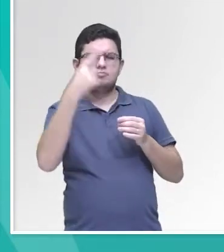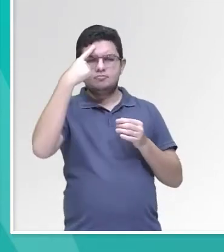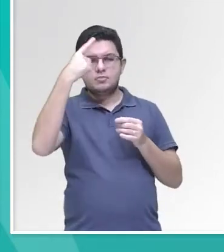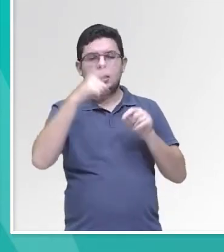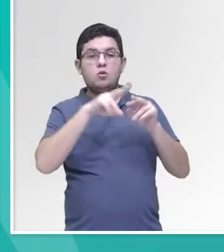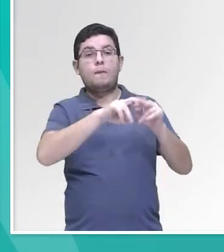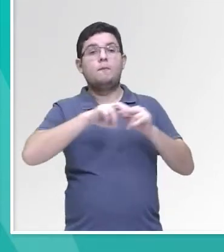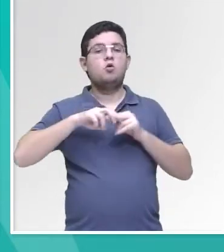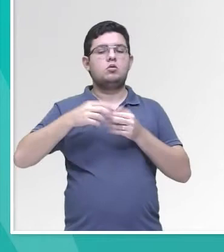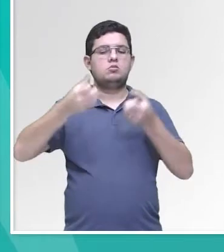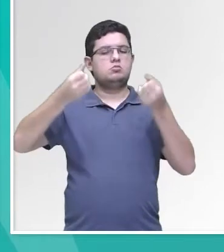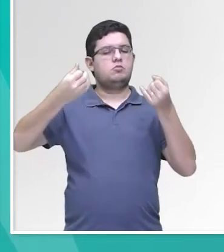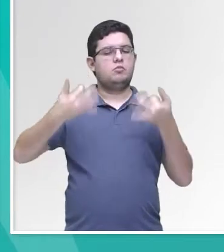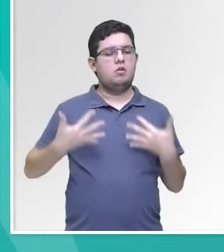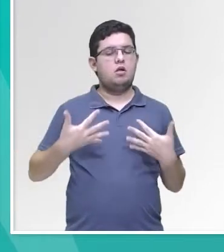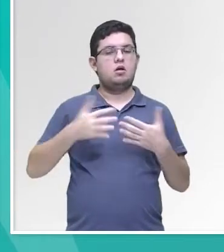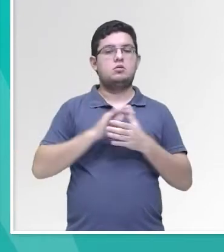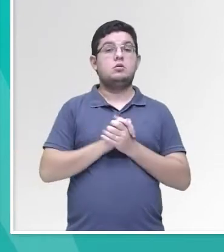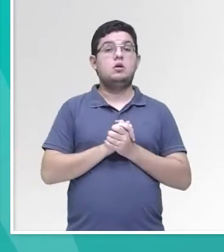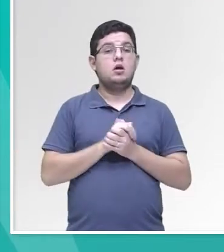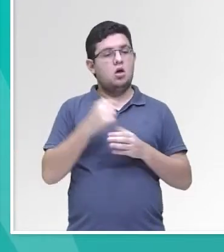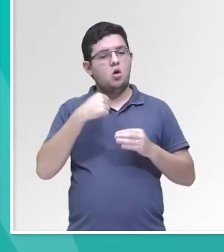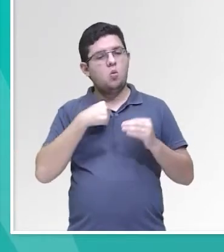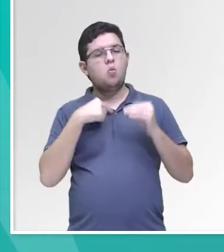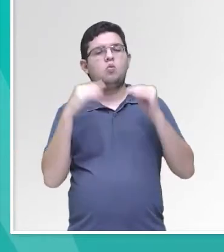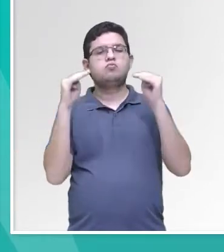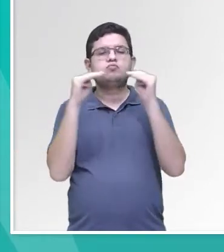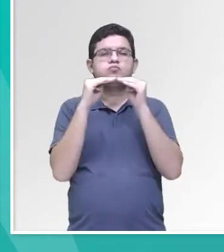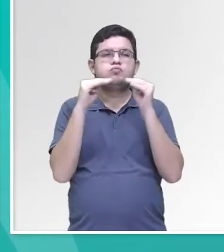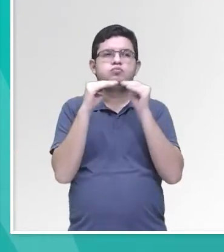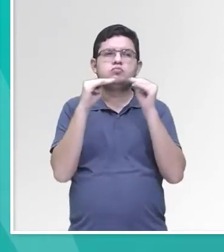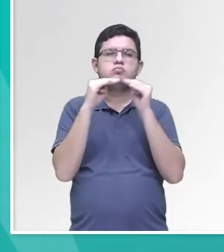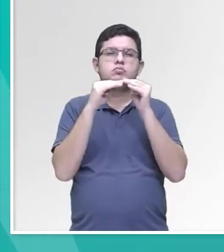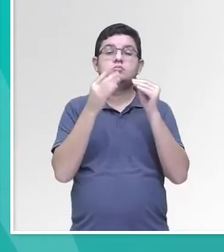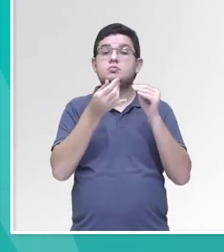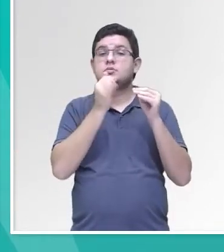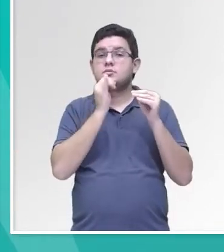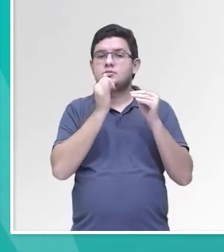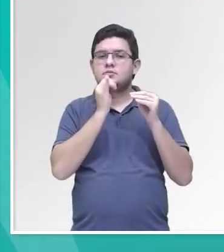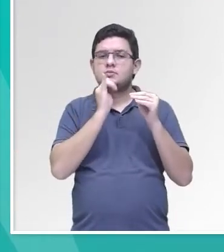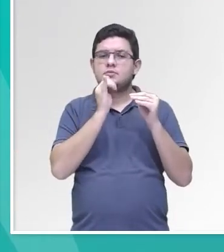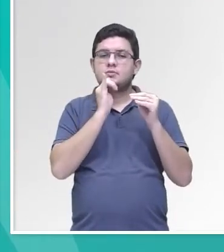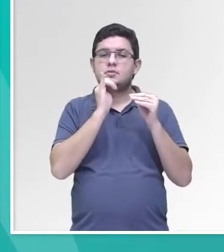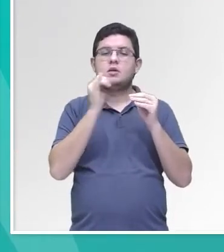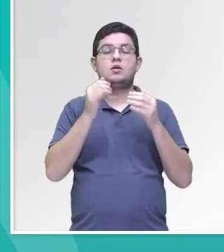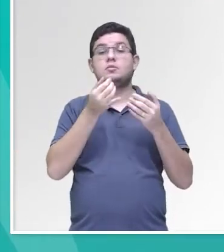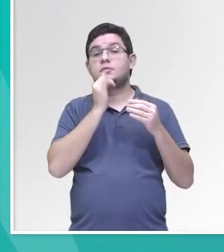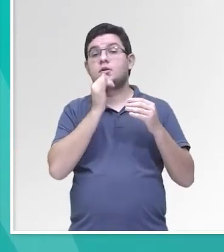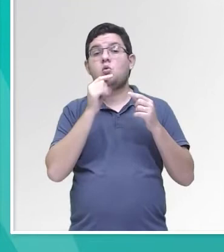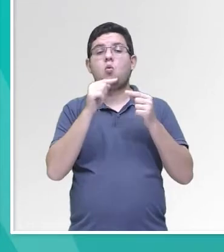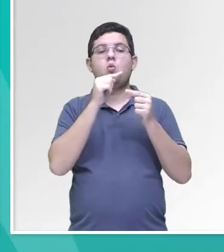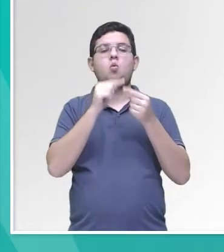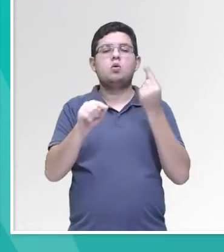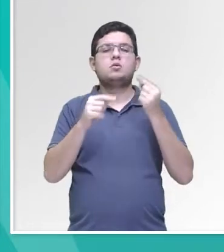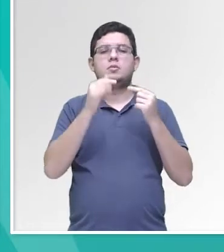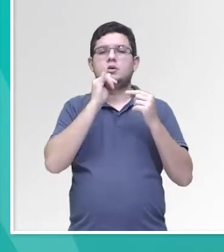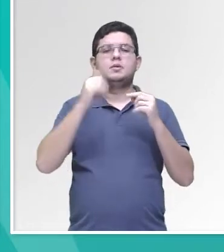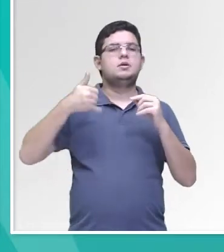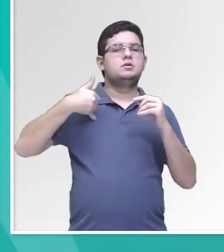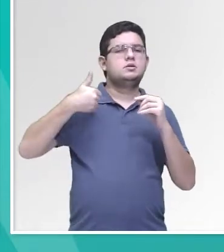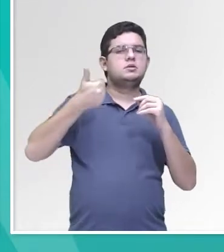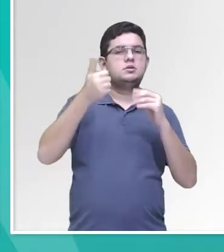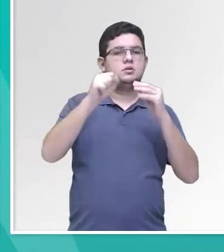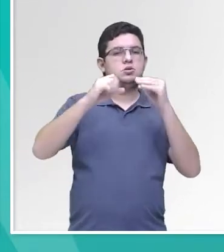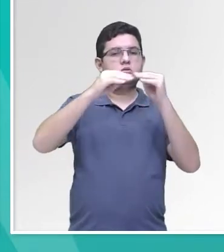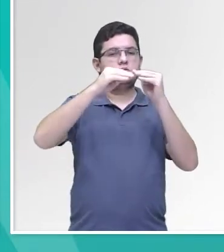eu sou a favor, por exemplo, eu sou contra a redução da maioridade penal.